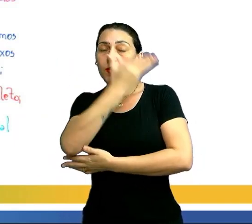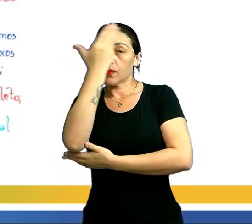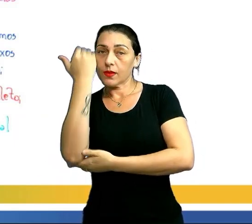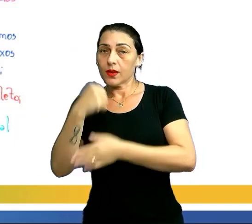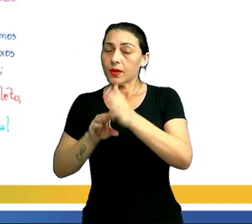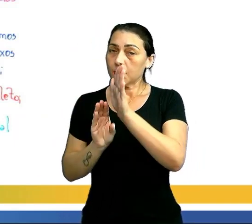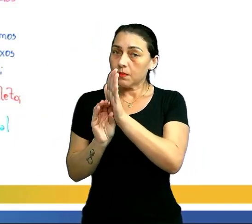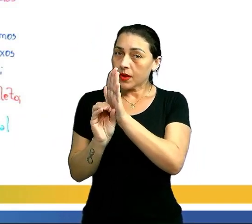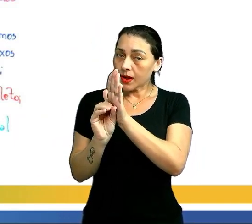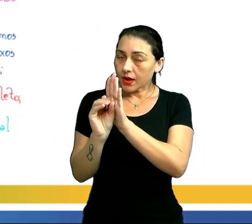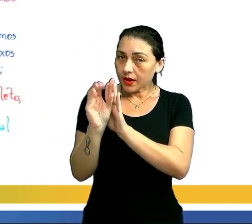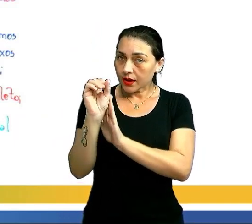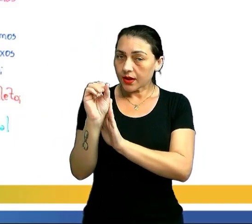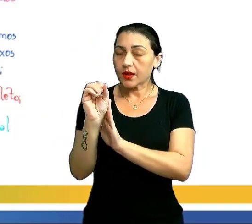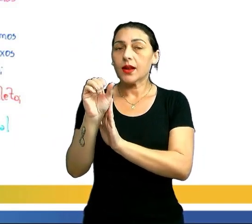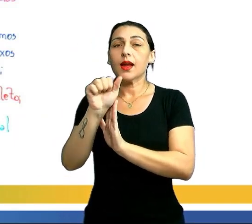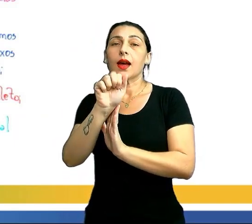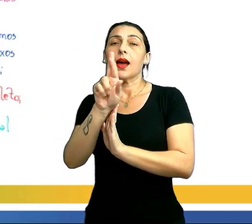esqueçam, bactérias,